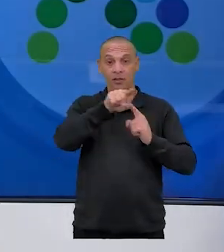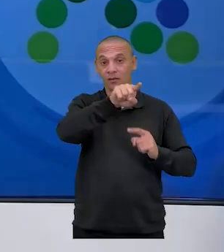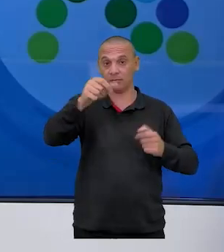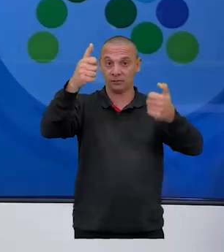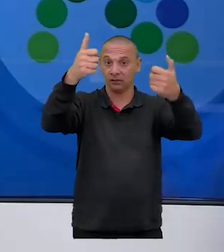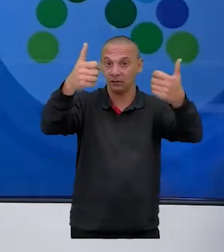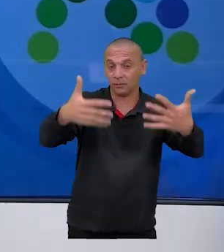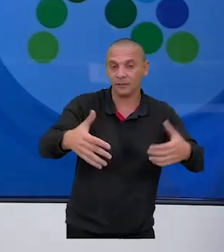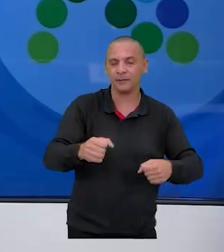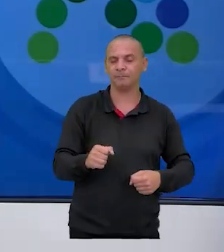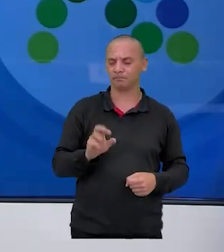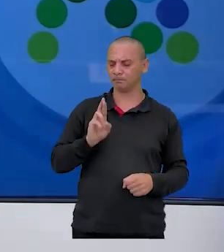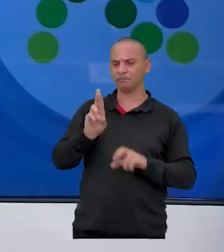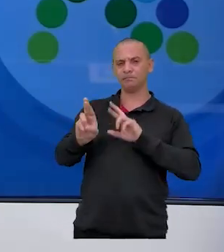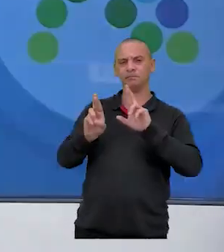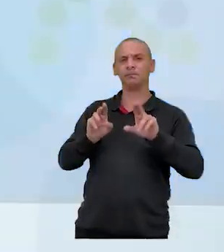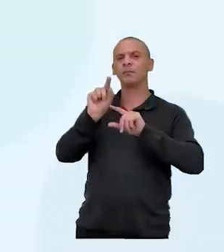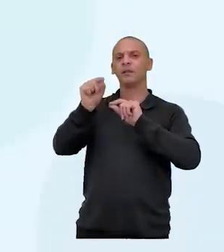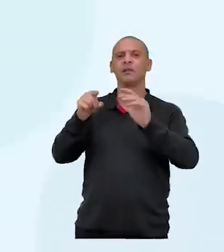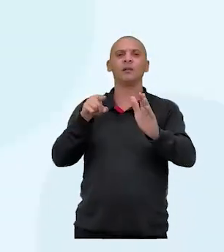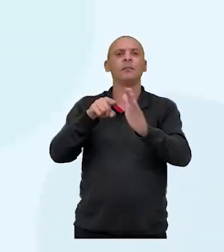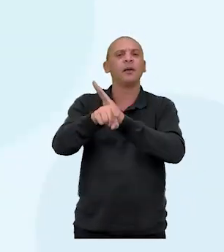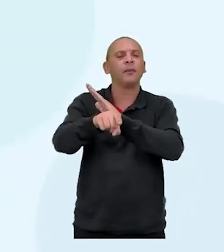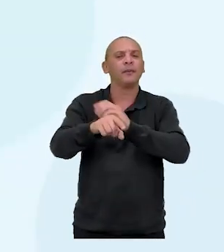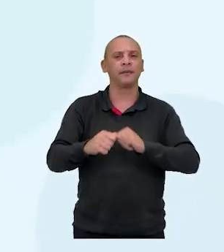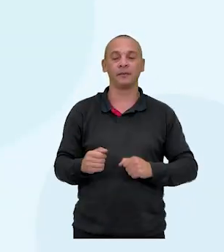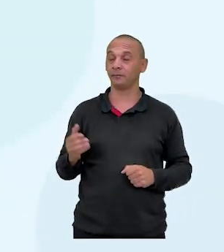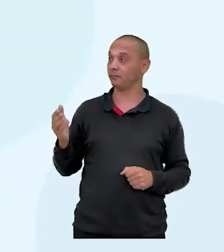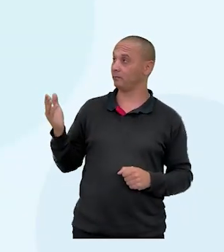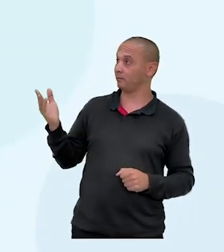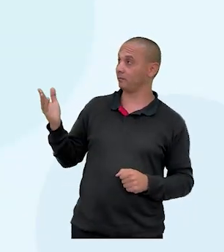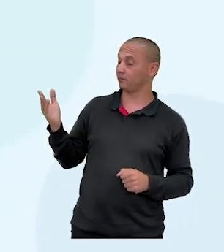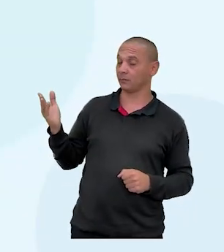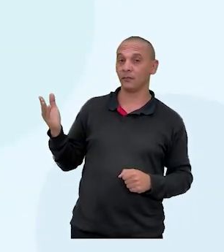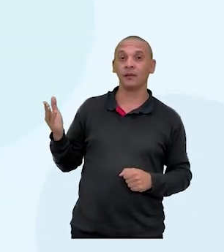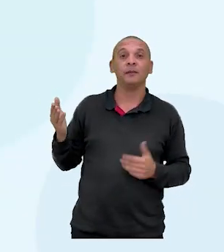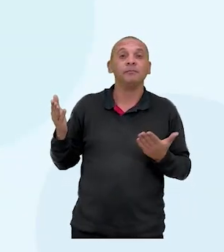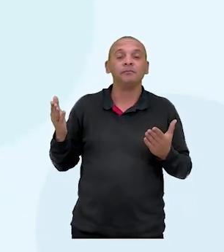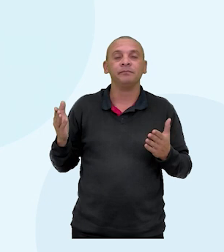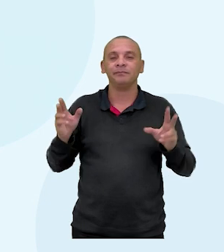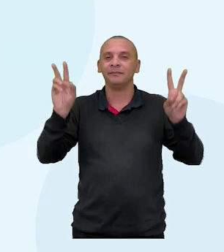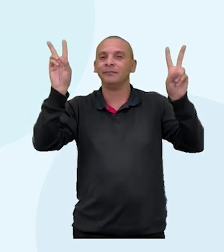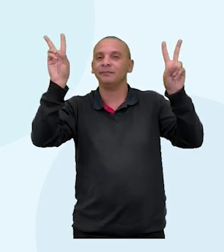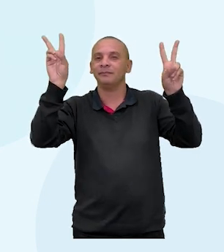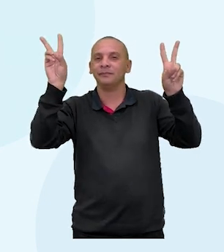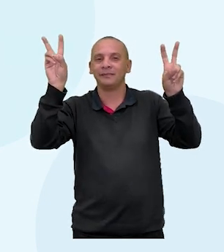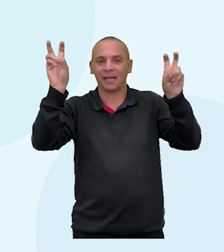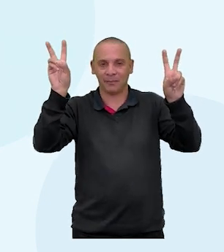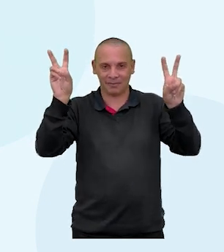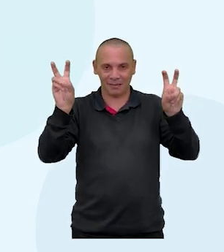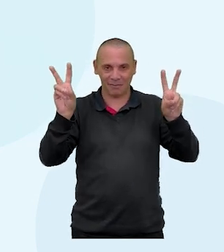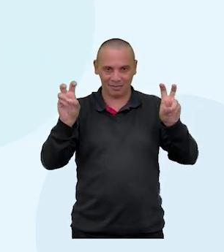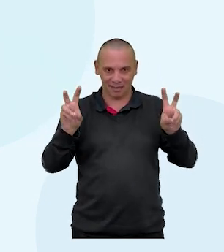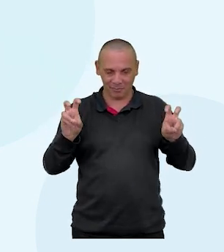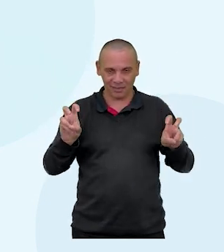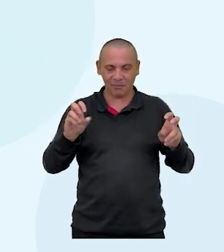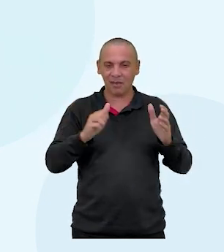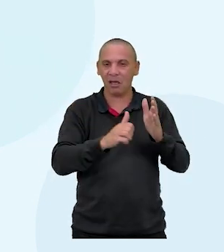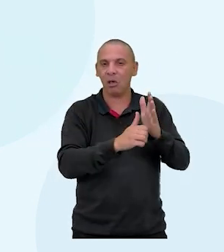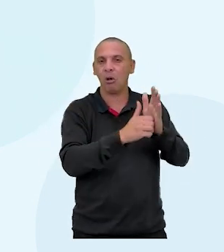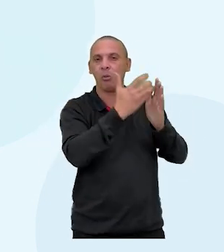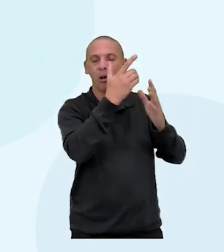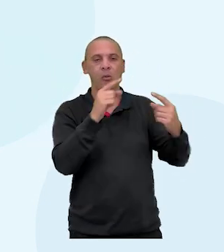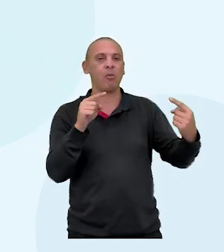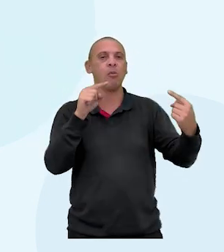só, além do que você respondeu, na tela a pergunta. Em sua opinião, quais temas, além destes que você disse, né, deveriam